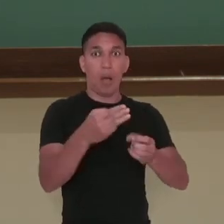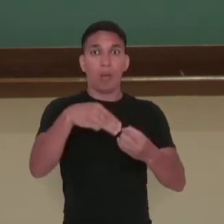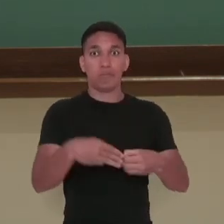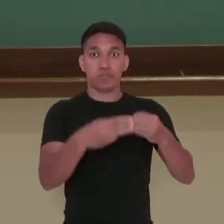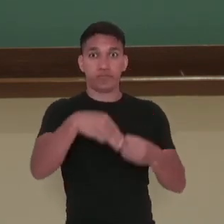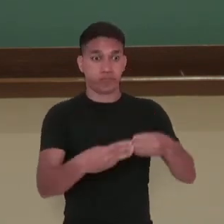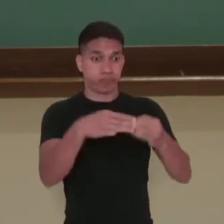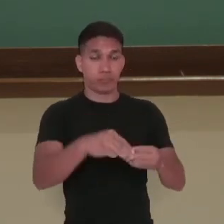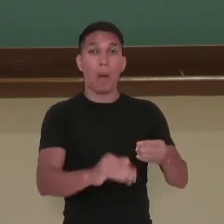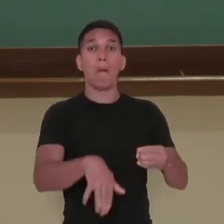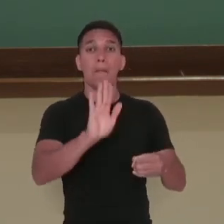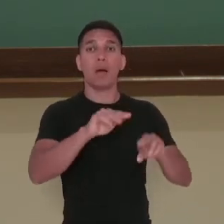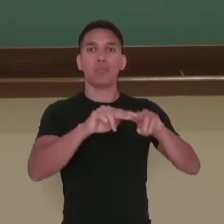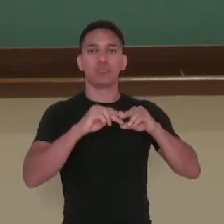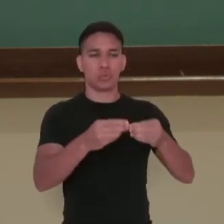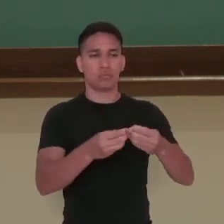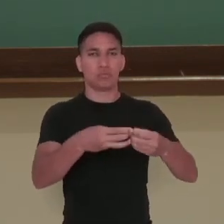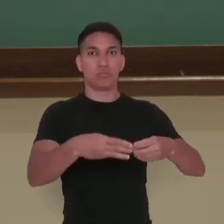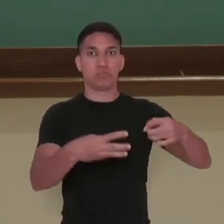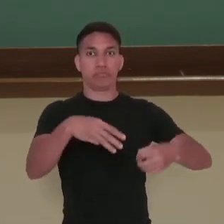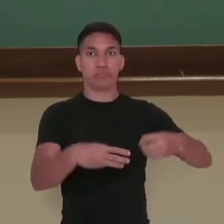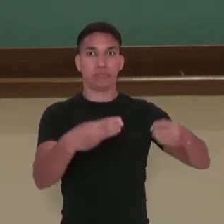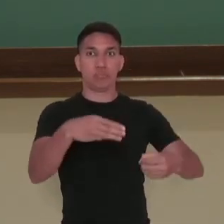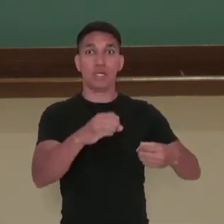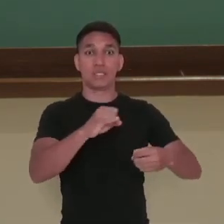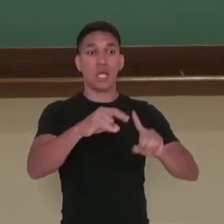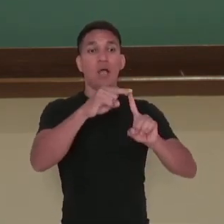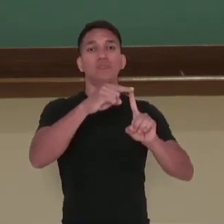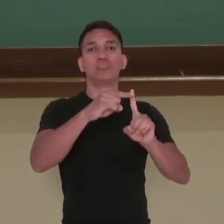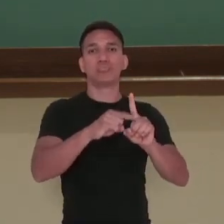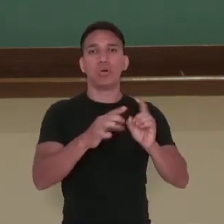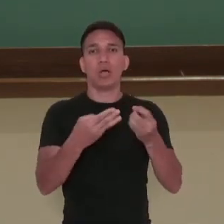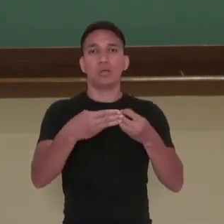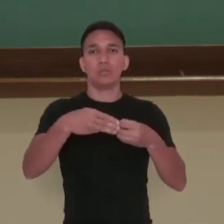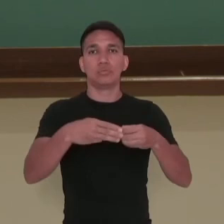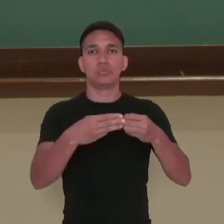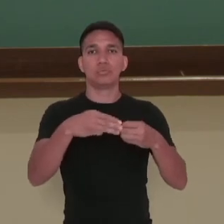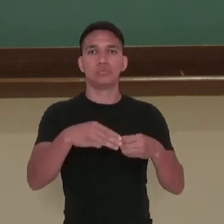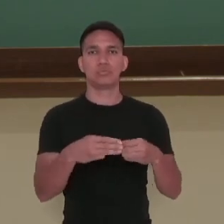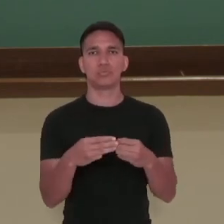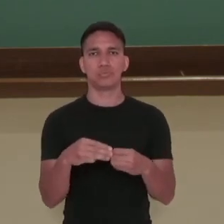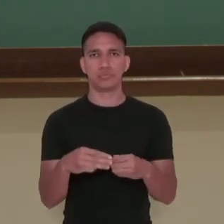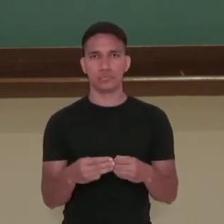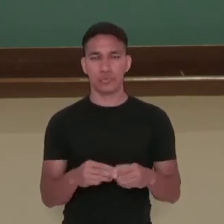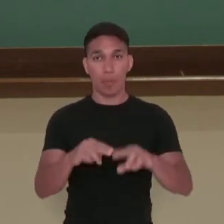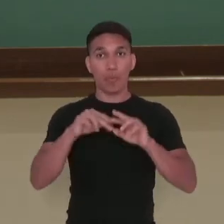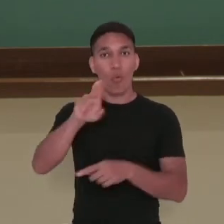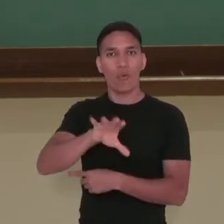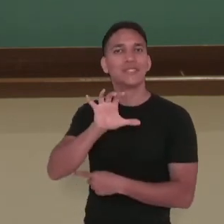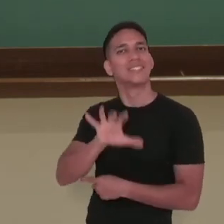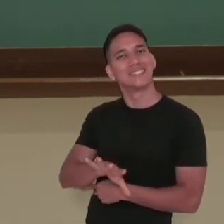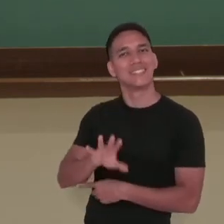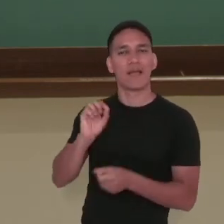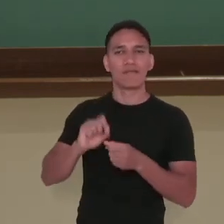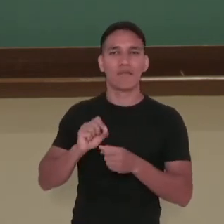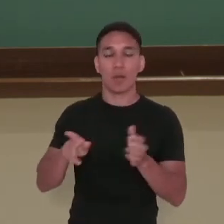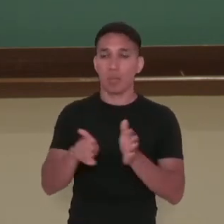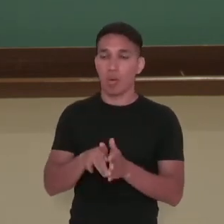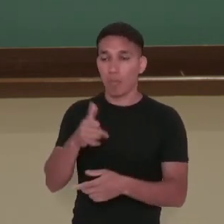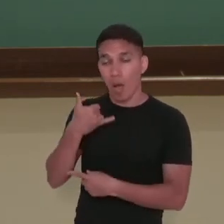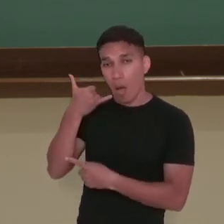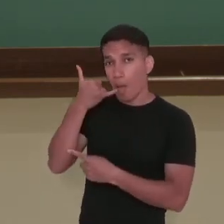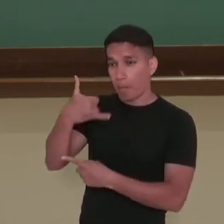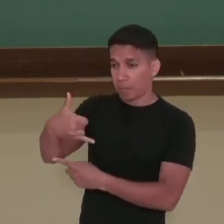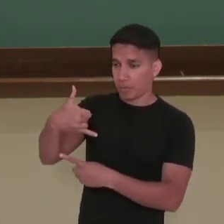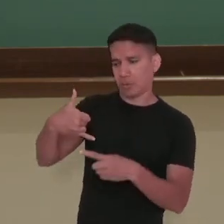então elas expandem. Você tira calor, elas contraem. E é utilizado isso na construção dos termômetros. Você